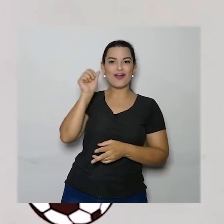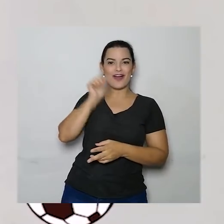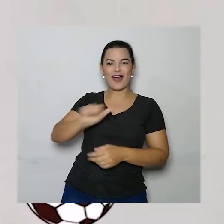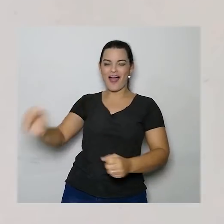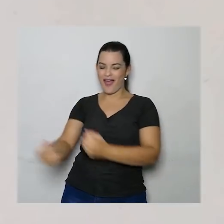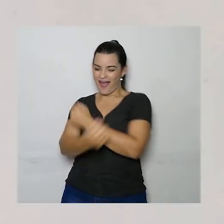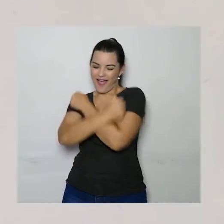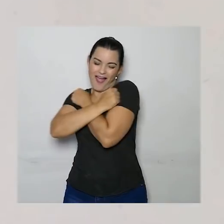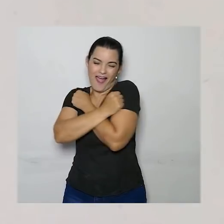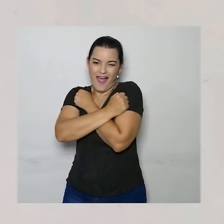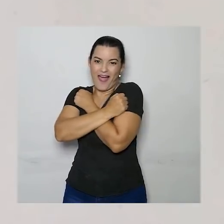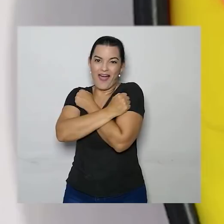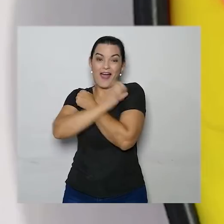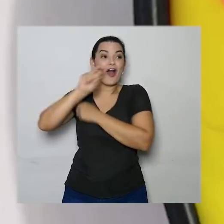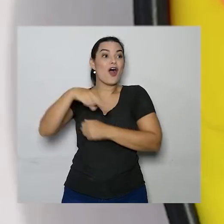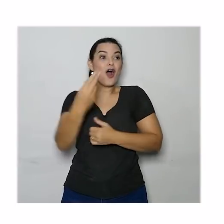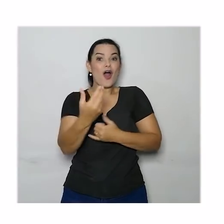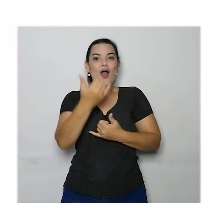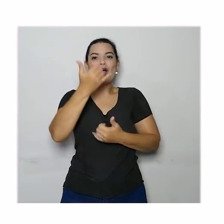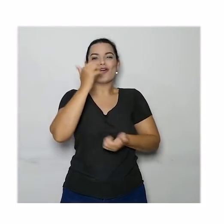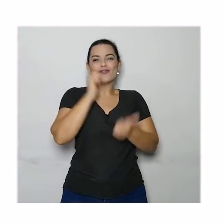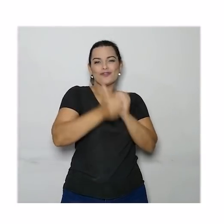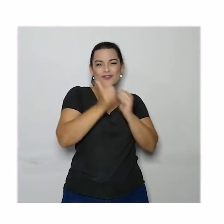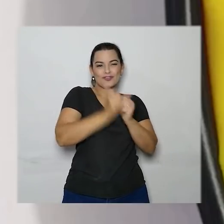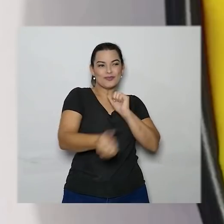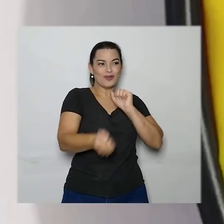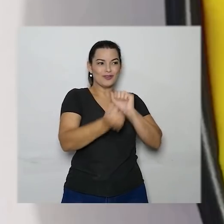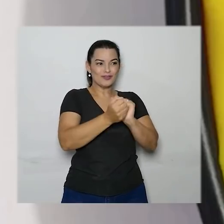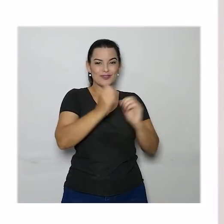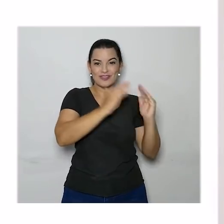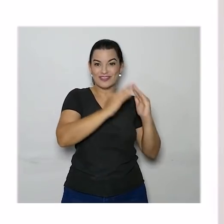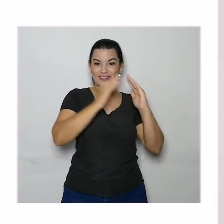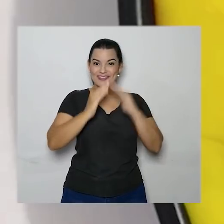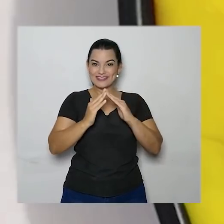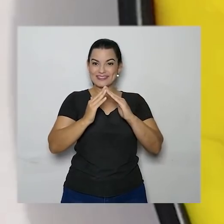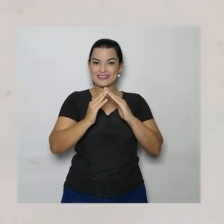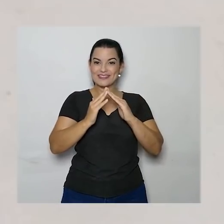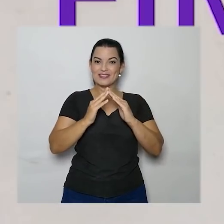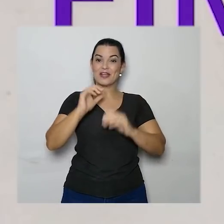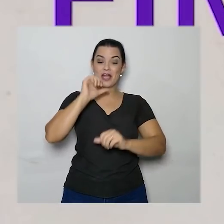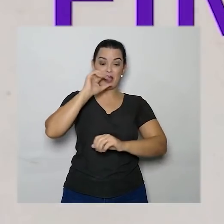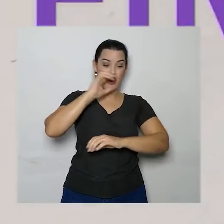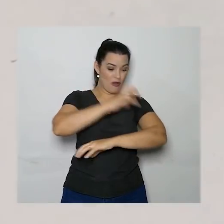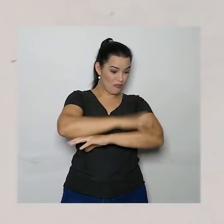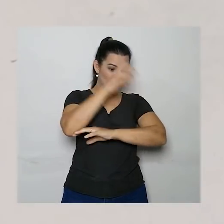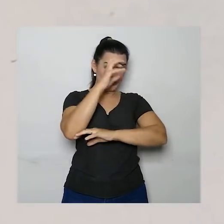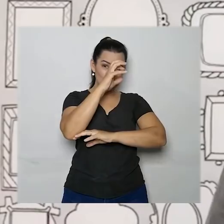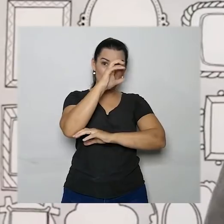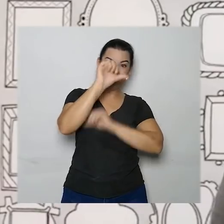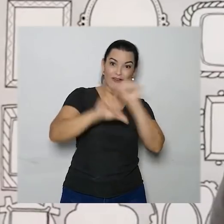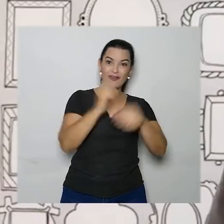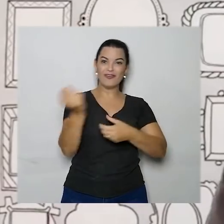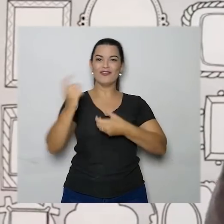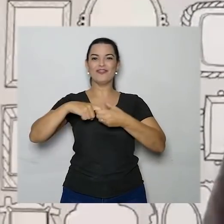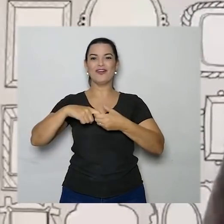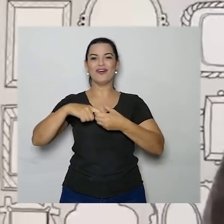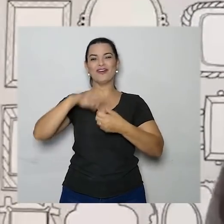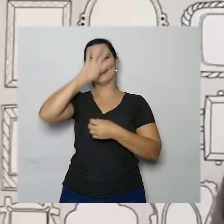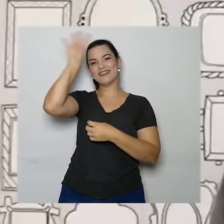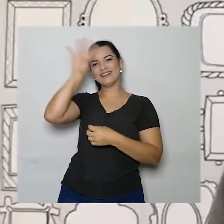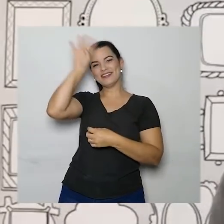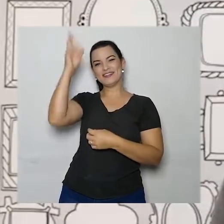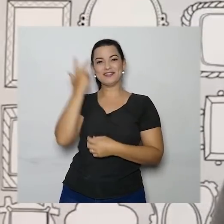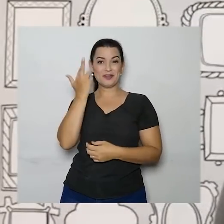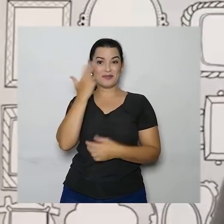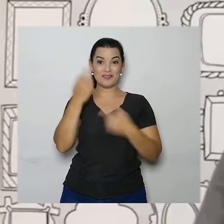com o vizinho, Pedro desvira porco espinho rapidinho, rapidinho. E aí, você